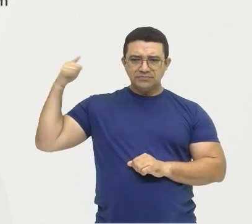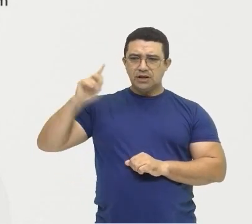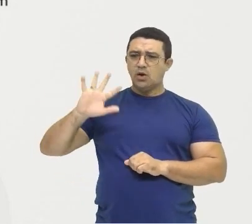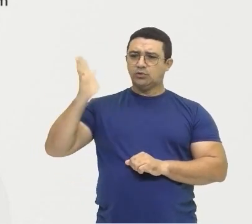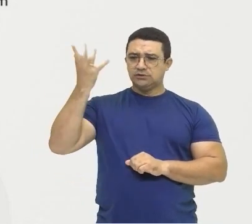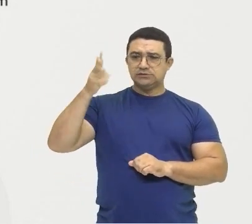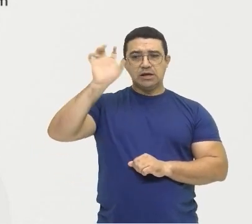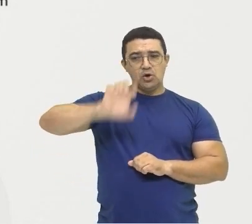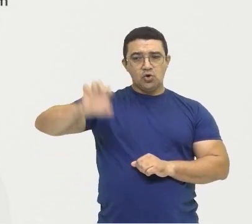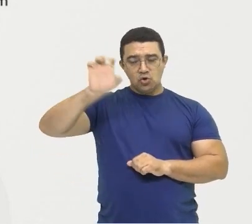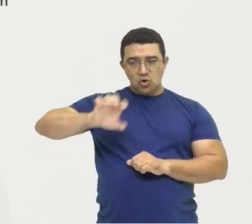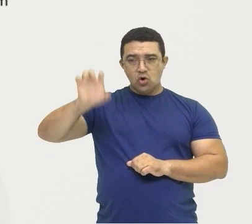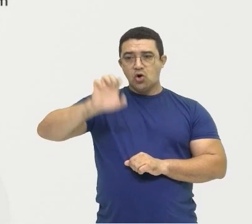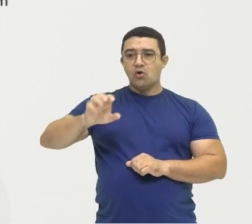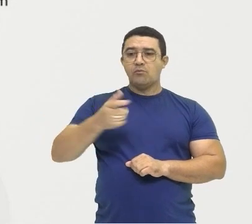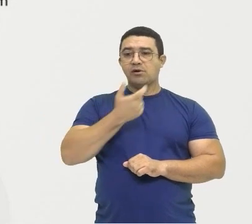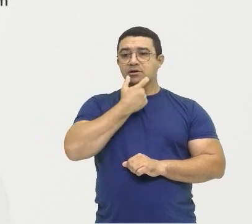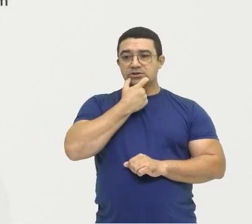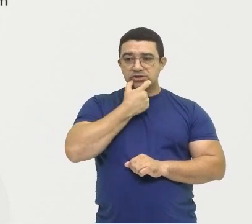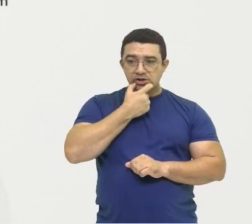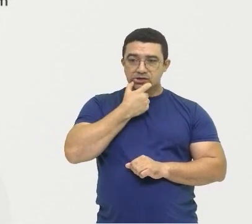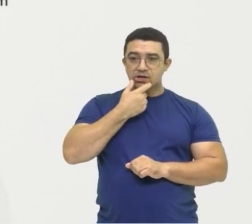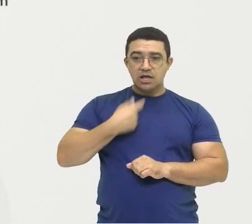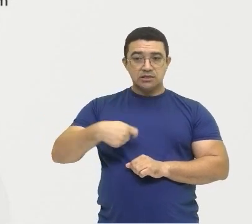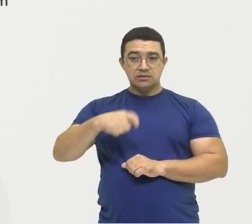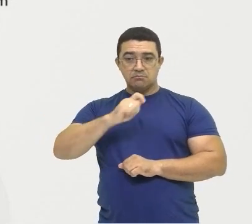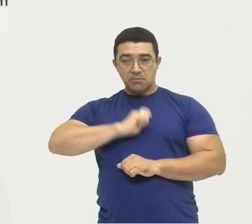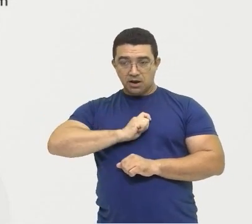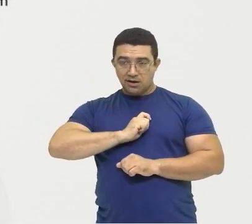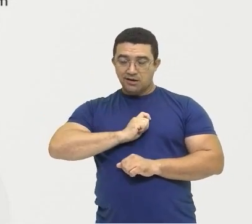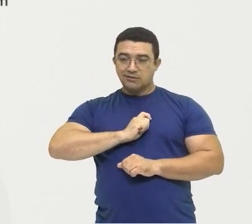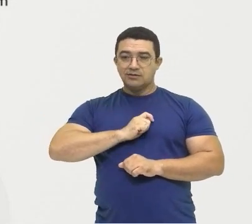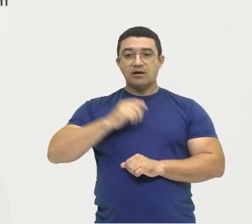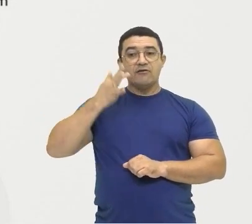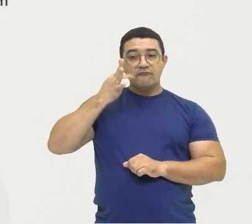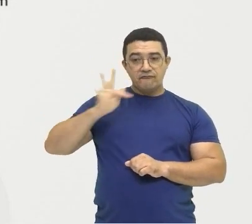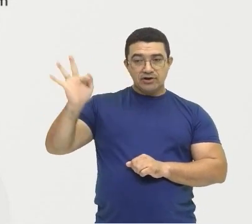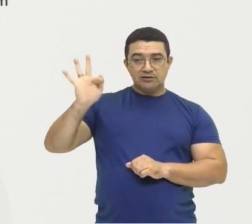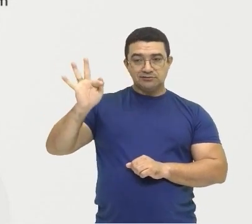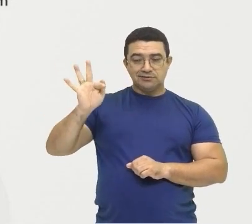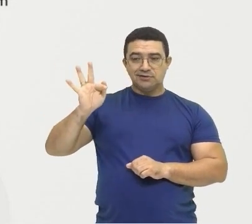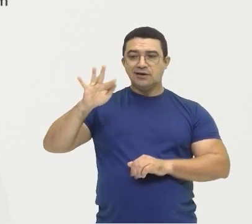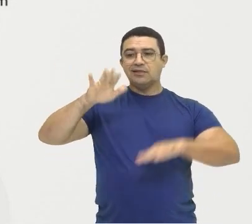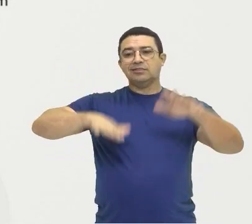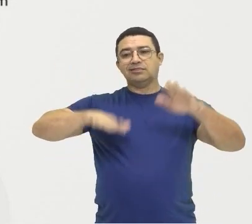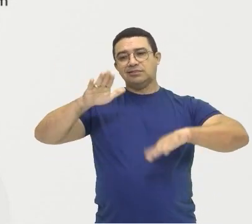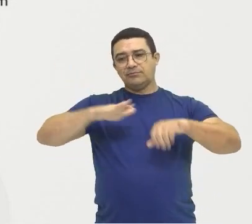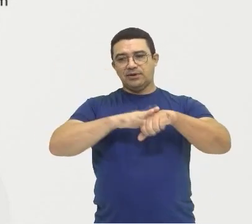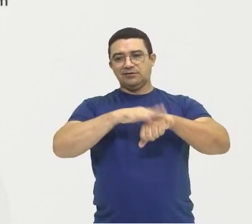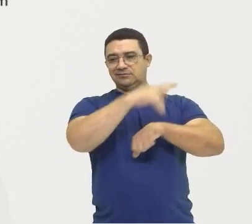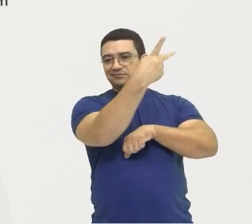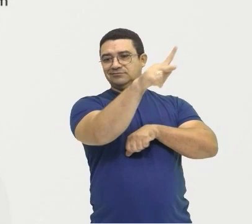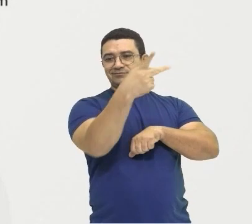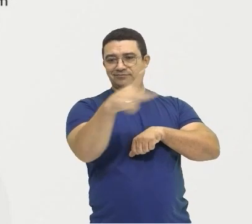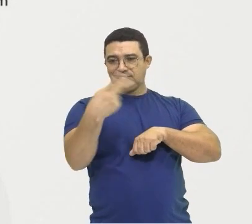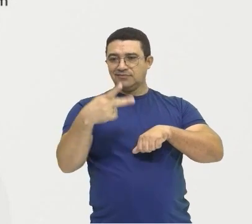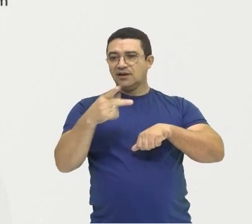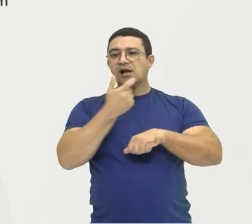pela Inglaterra, Espanha, né? França. Então, esses valores têm a ver com o sistema métrico